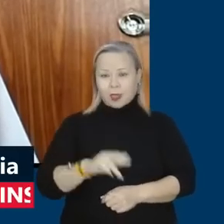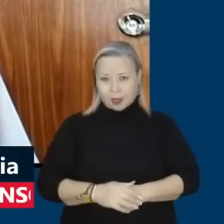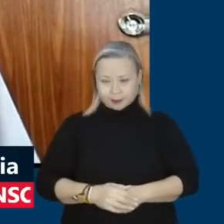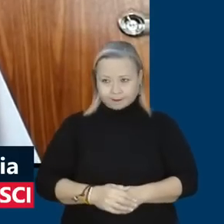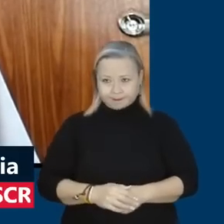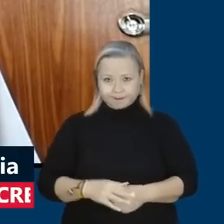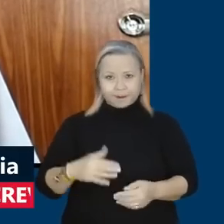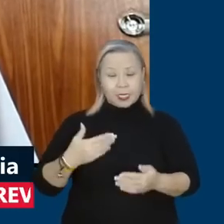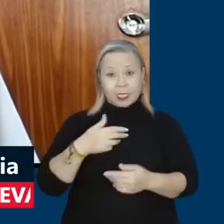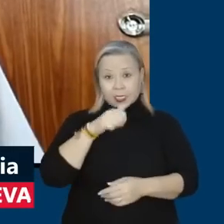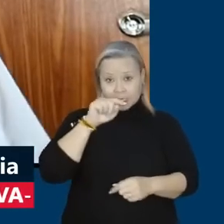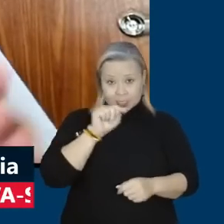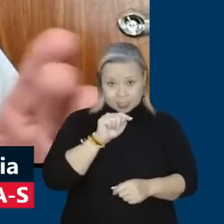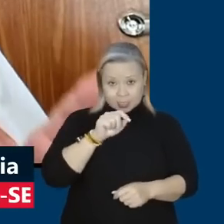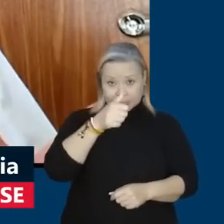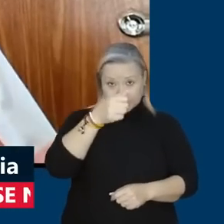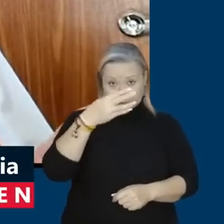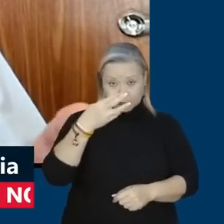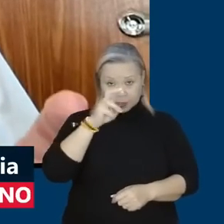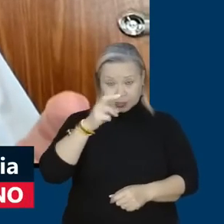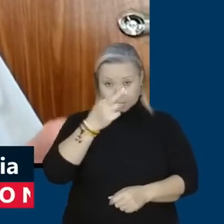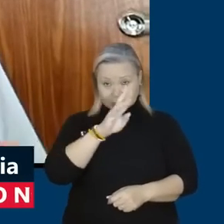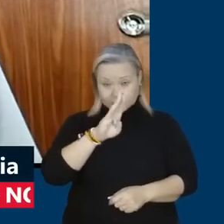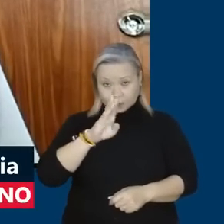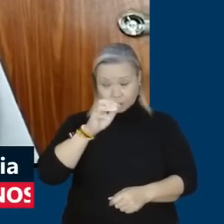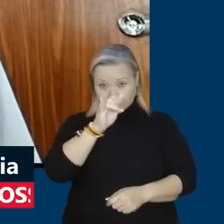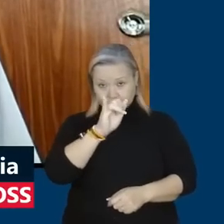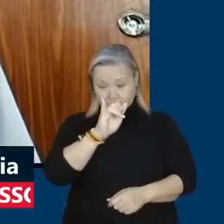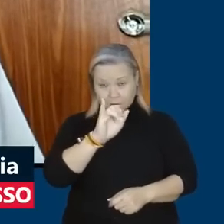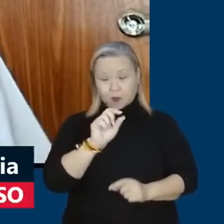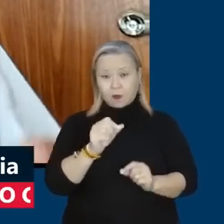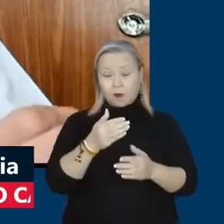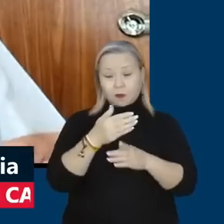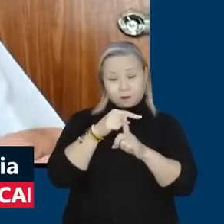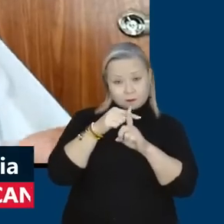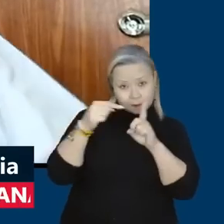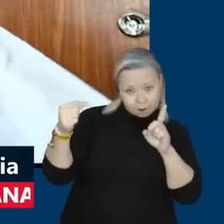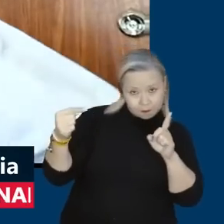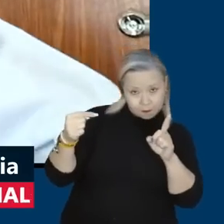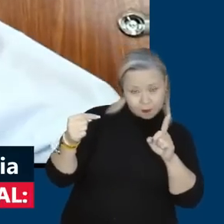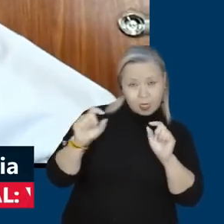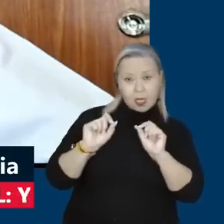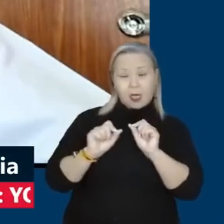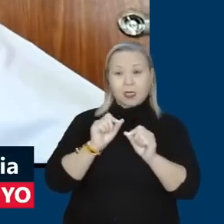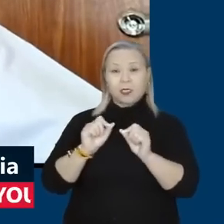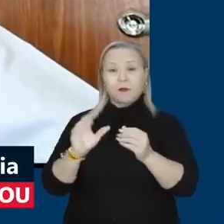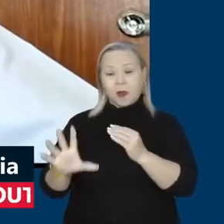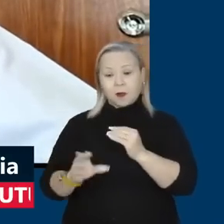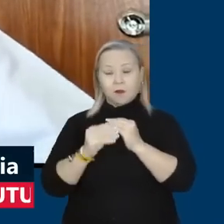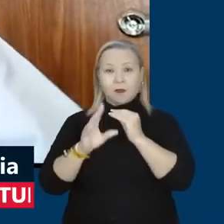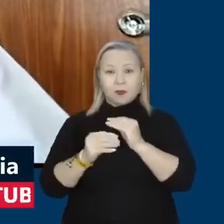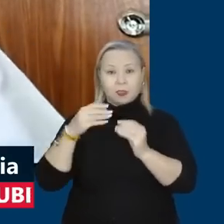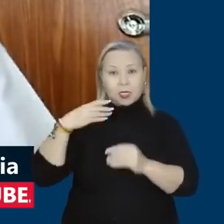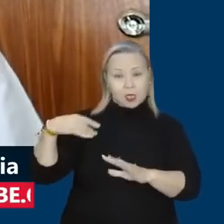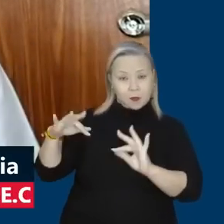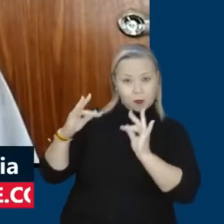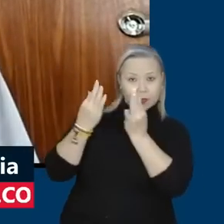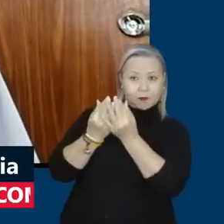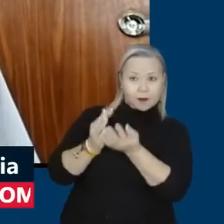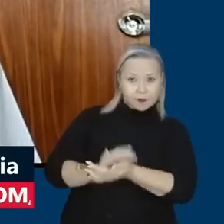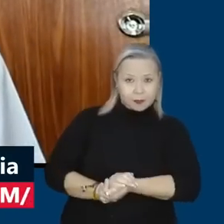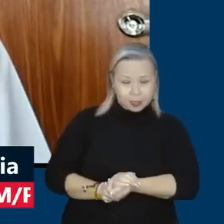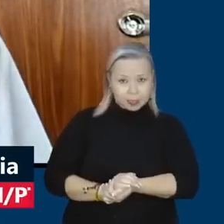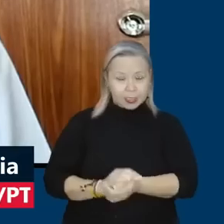Desses 145 bilhões, parte desses 145 bilhões é para complementar o Bolsa Família e